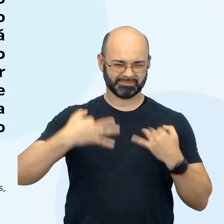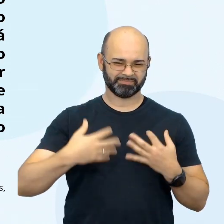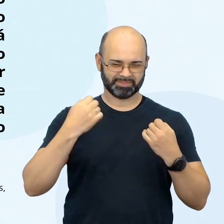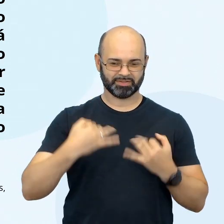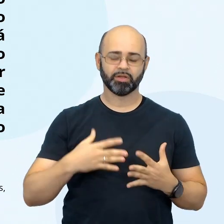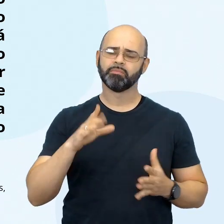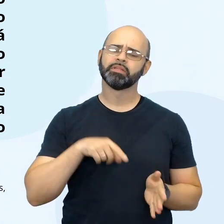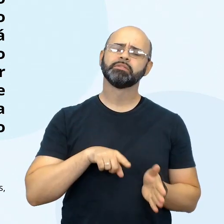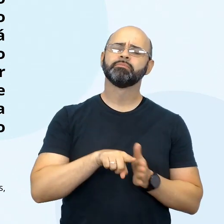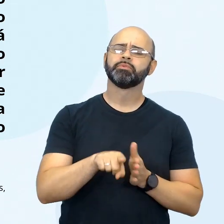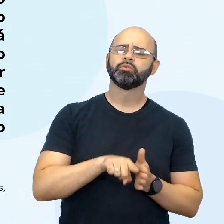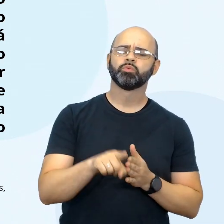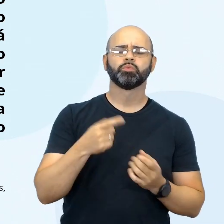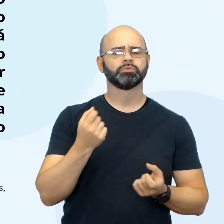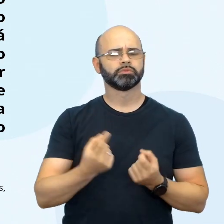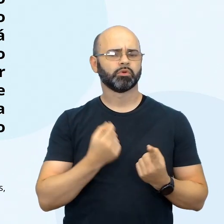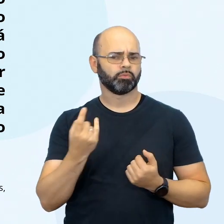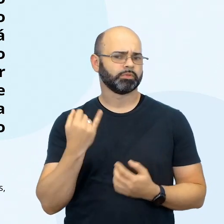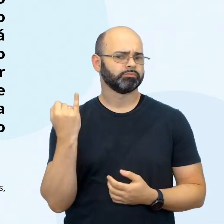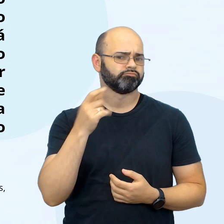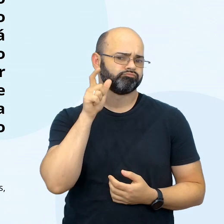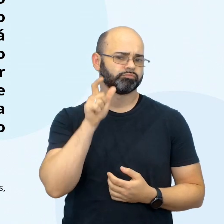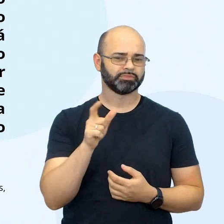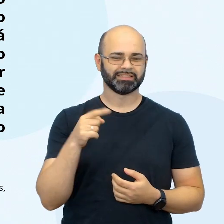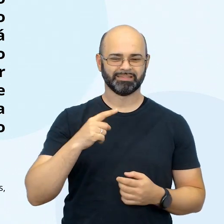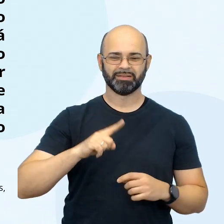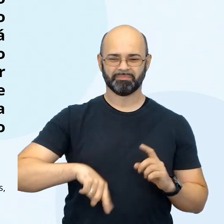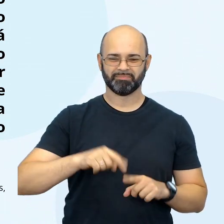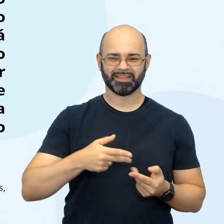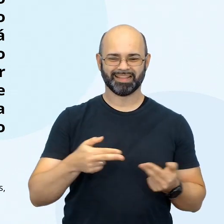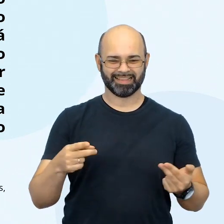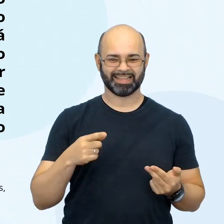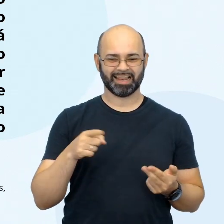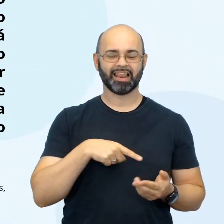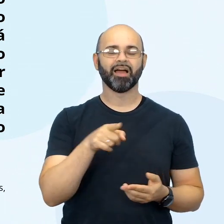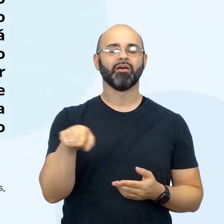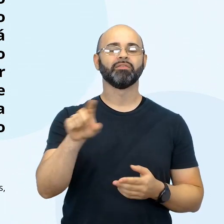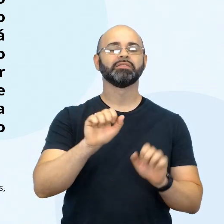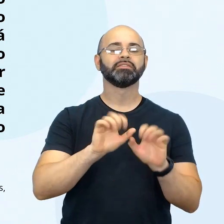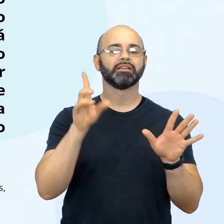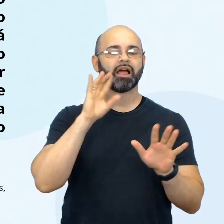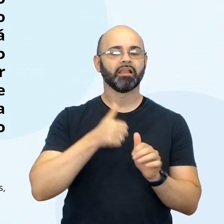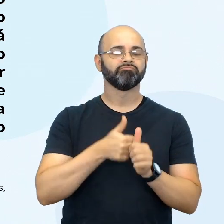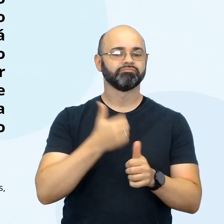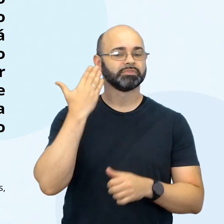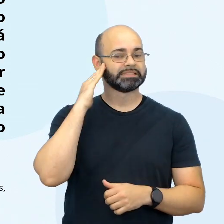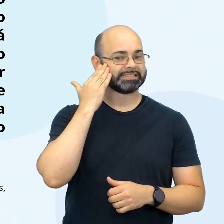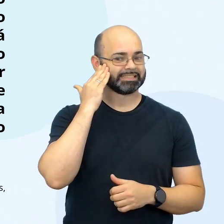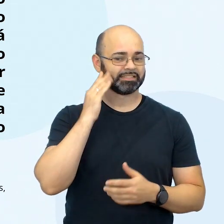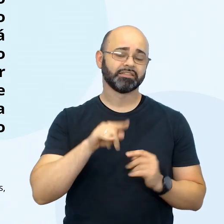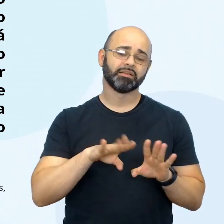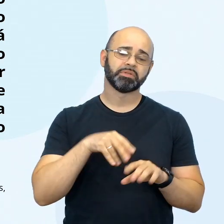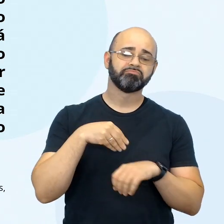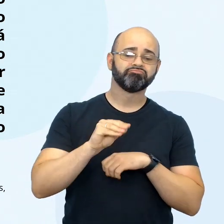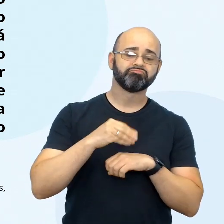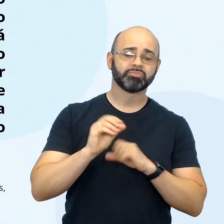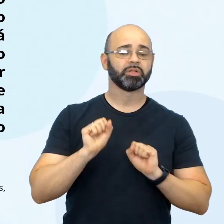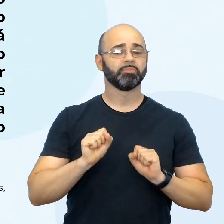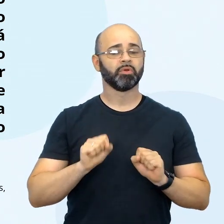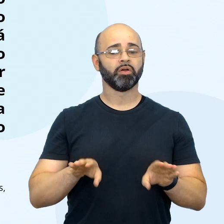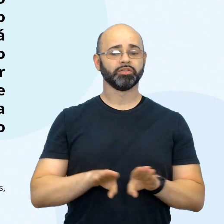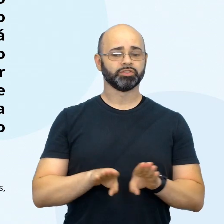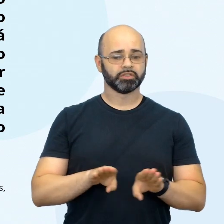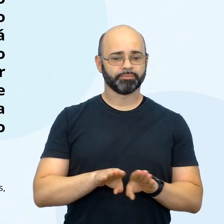algumas perguntas que eu acho que é interessante que estavam no nosso material para nortear. Aí você pode dar alguns pitacos também, Ian. Por exemplo, eles vão criar